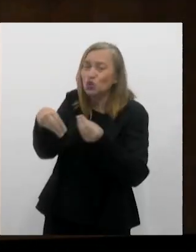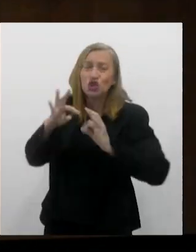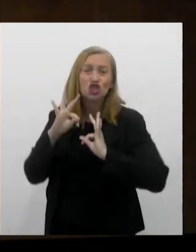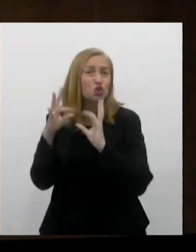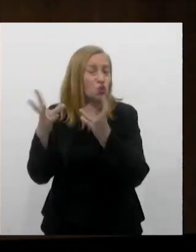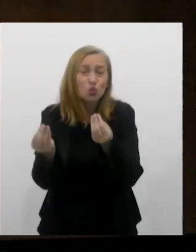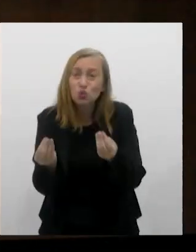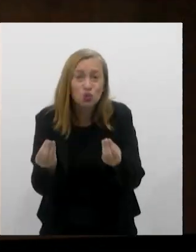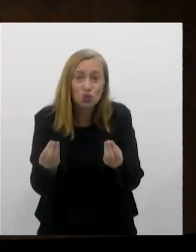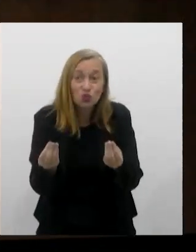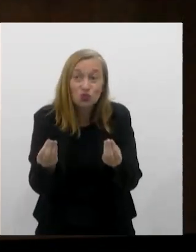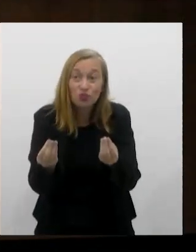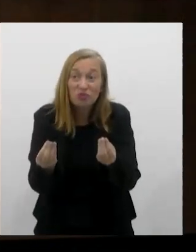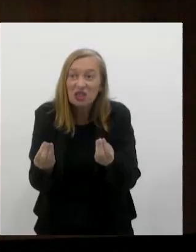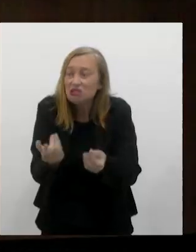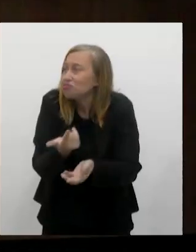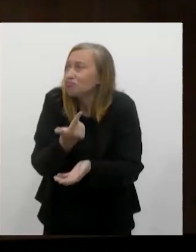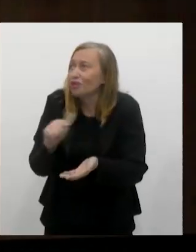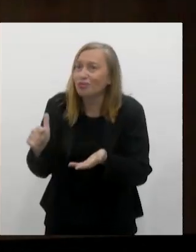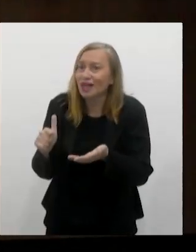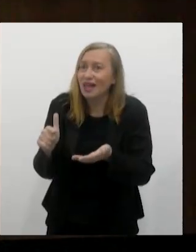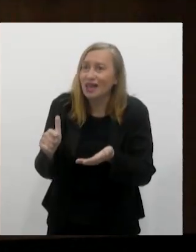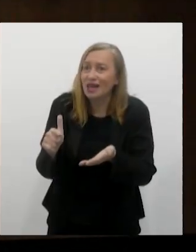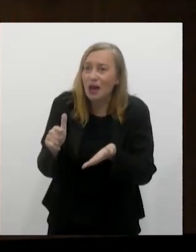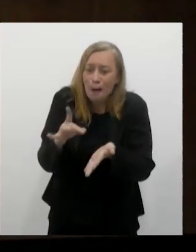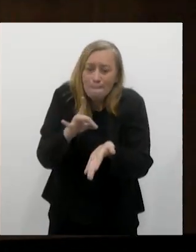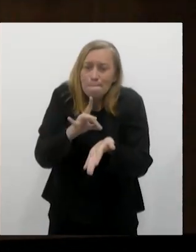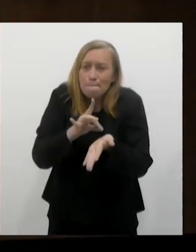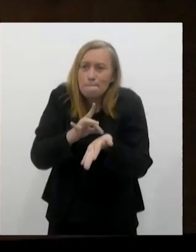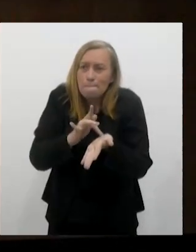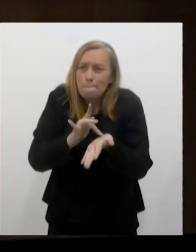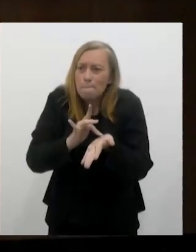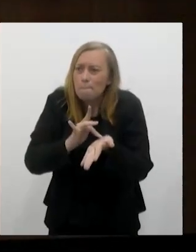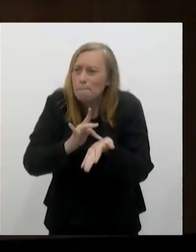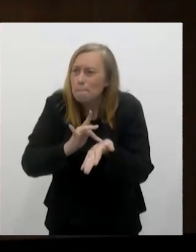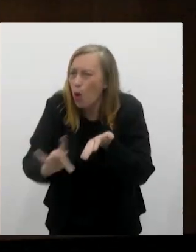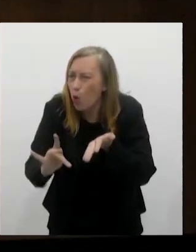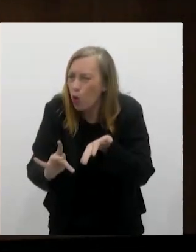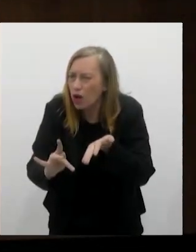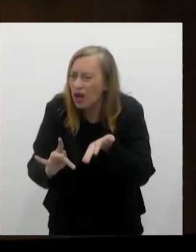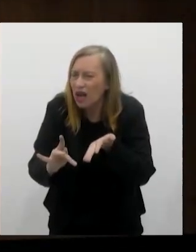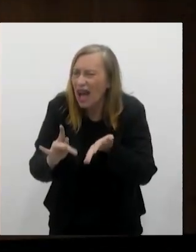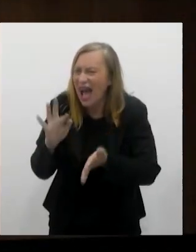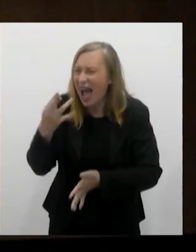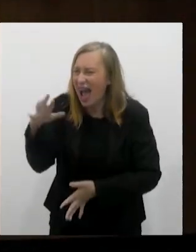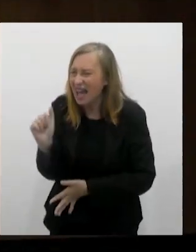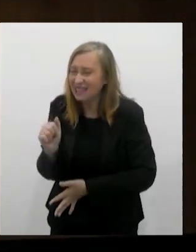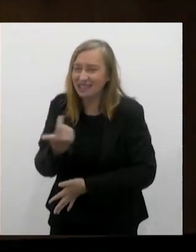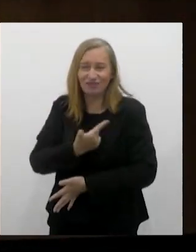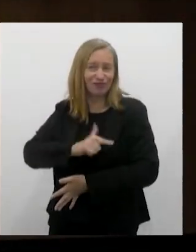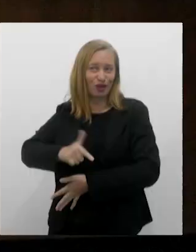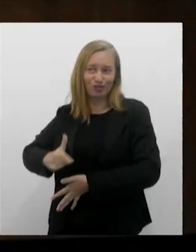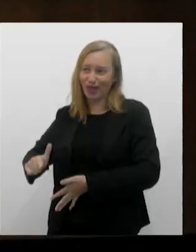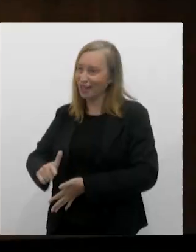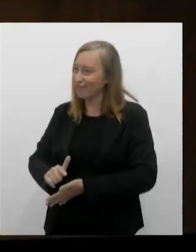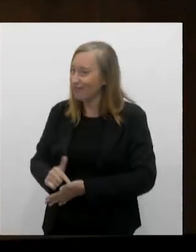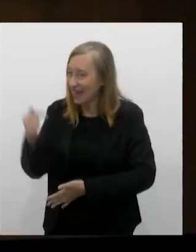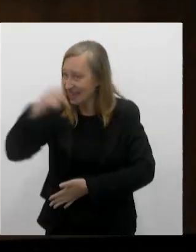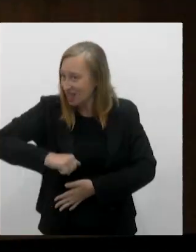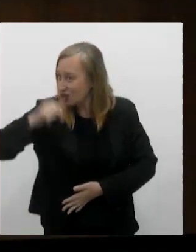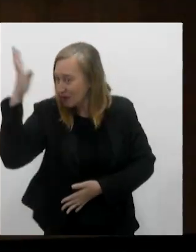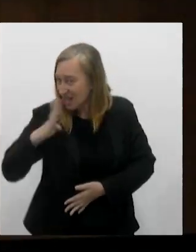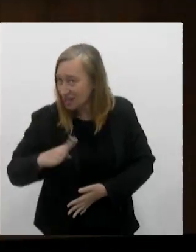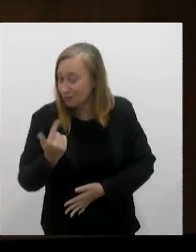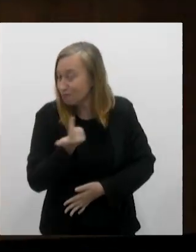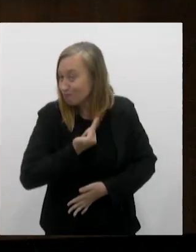isso. Não tem ninguém de raça pura ariana, gerou o nazismo e